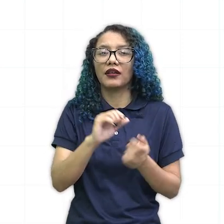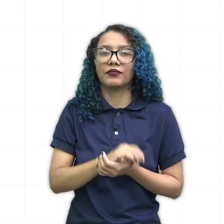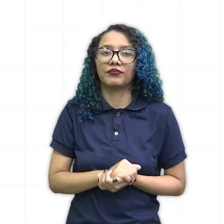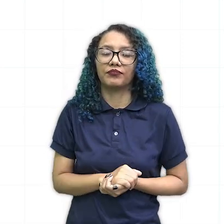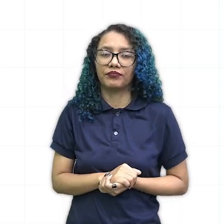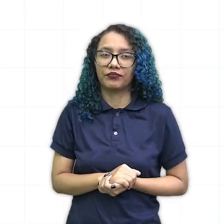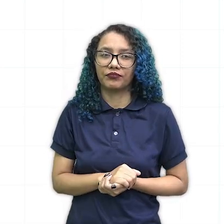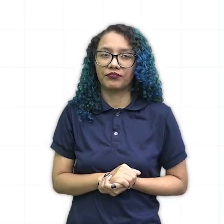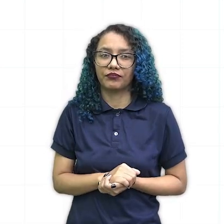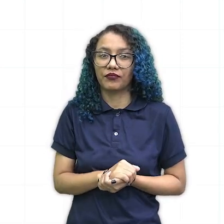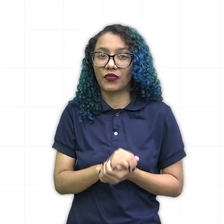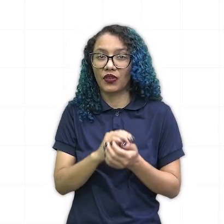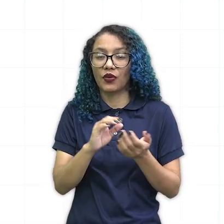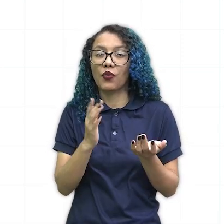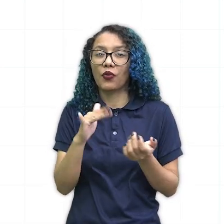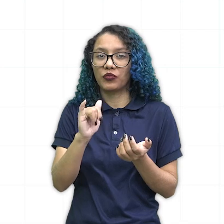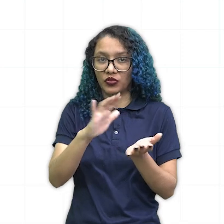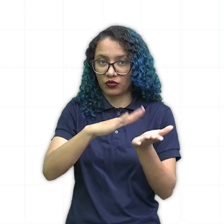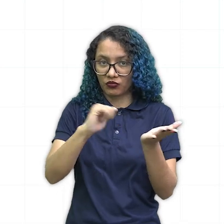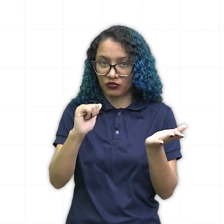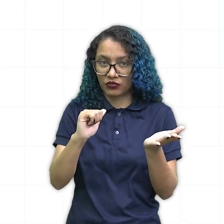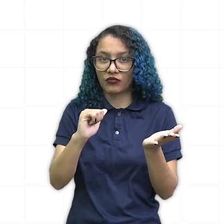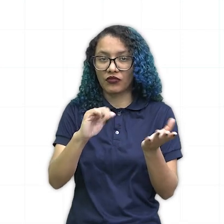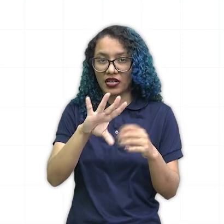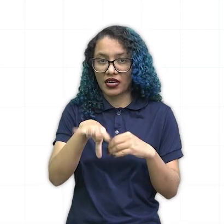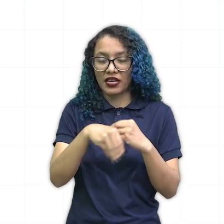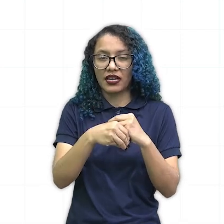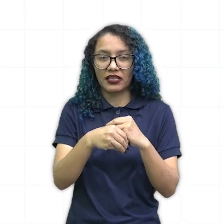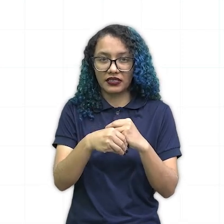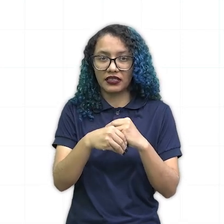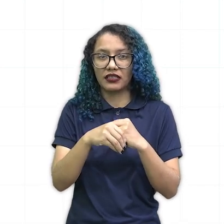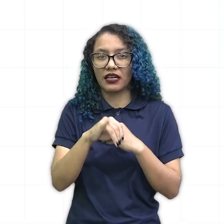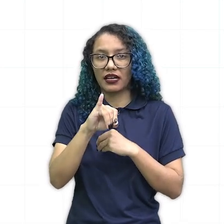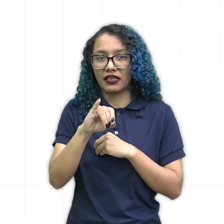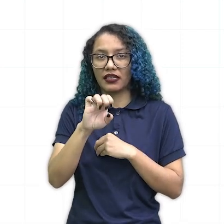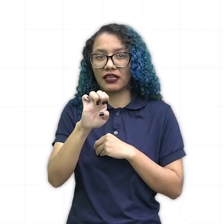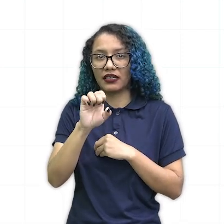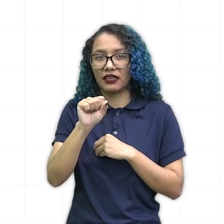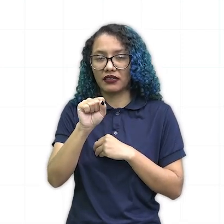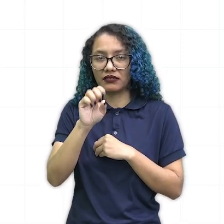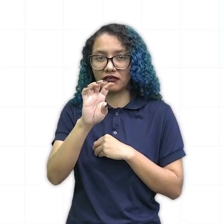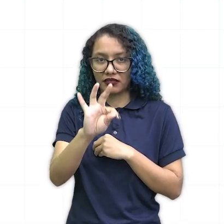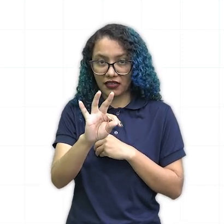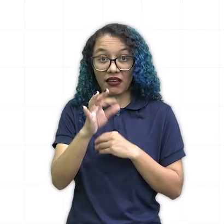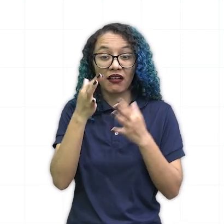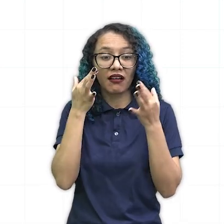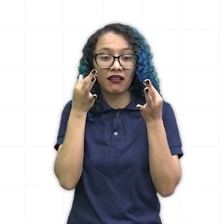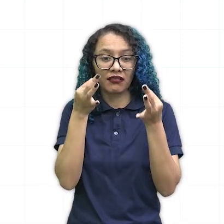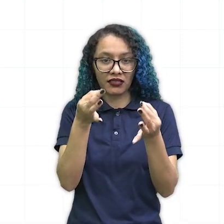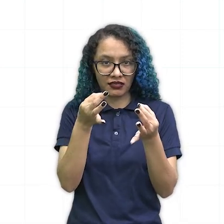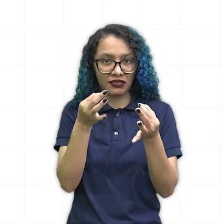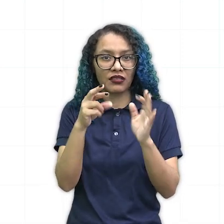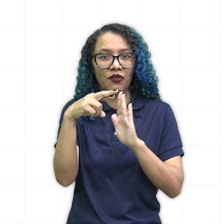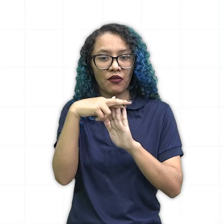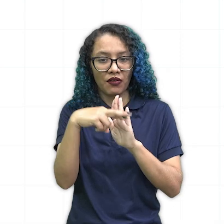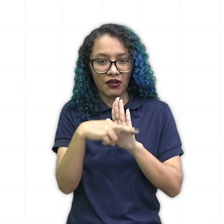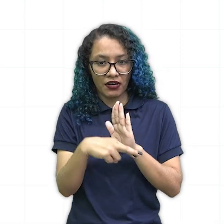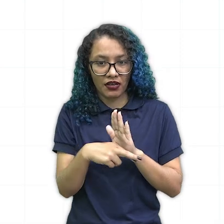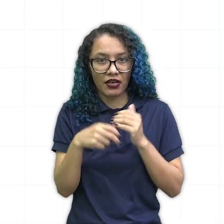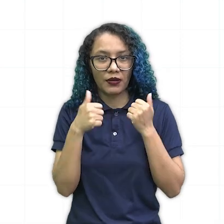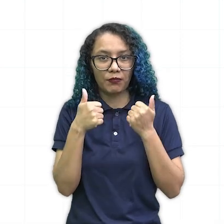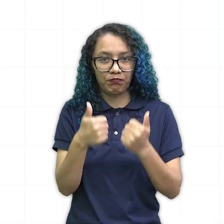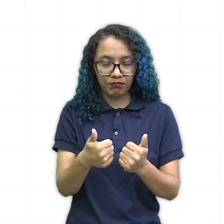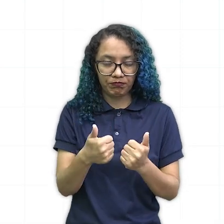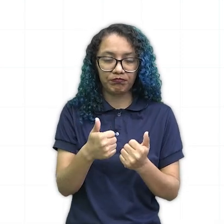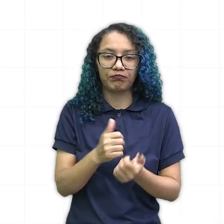e acrescentar então o IEST. Fiquem atentos a essa regra do Y,